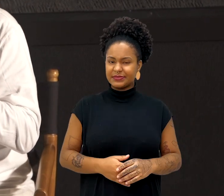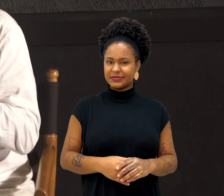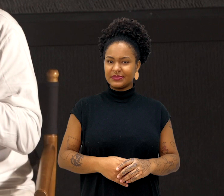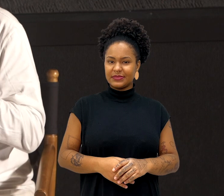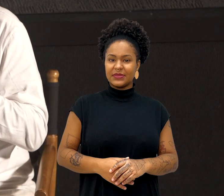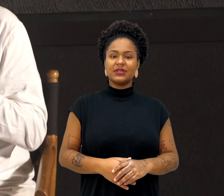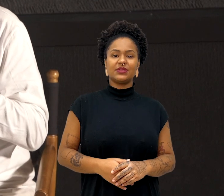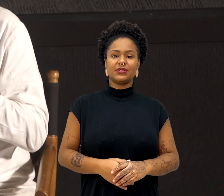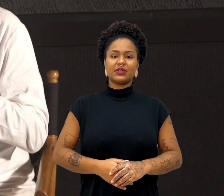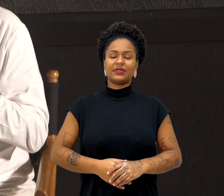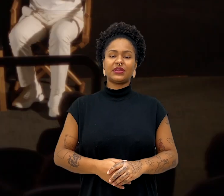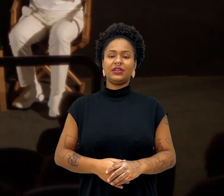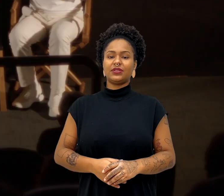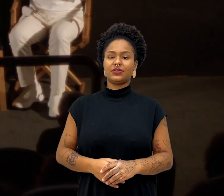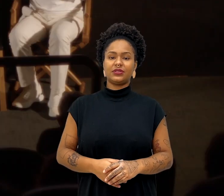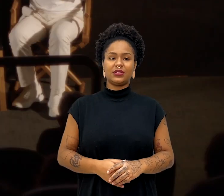muita coincidência, vocês não acham?